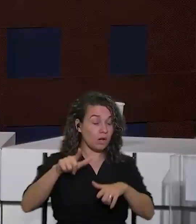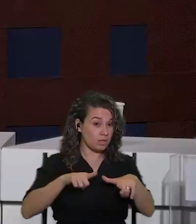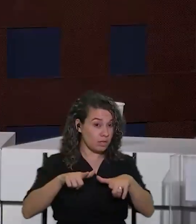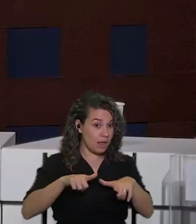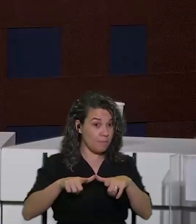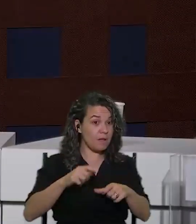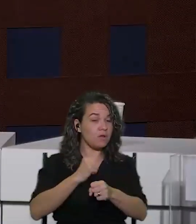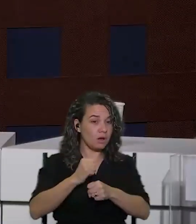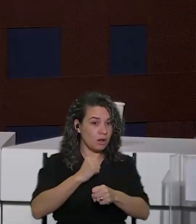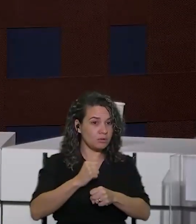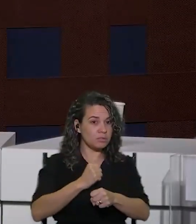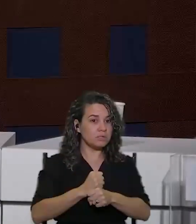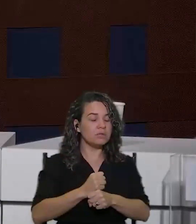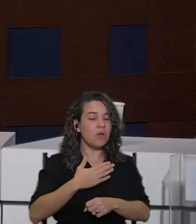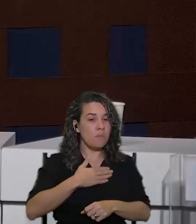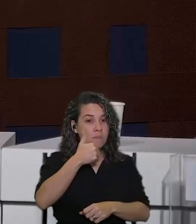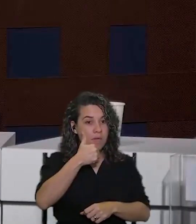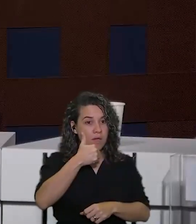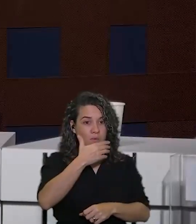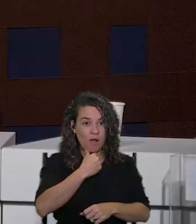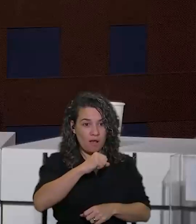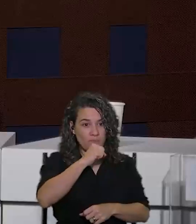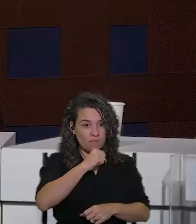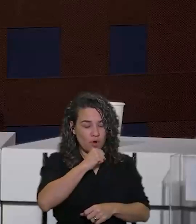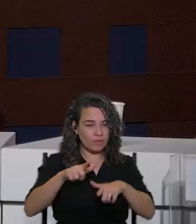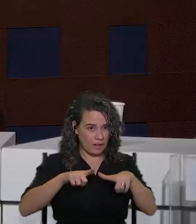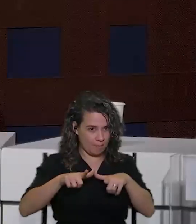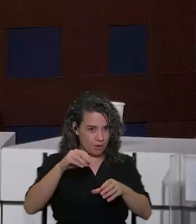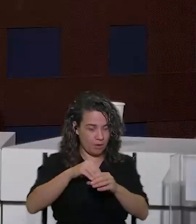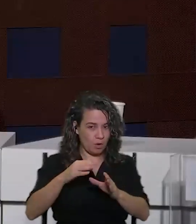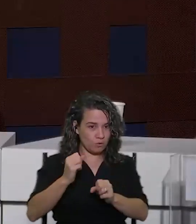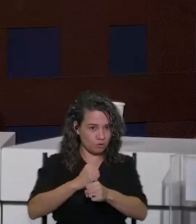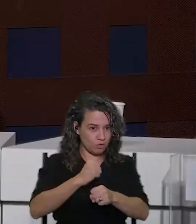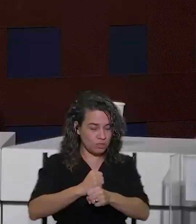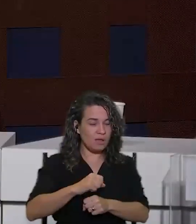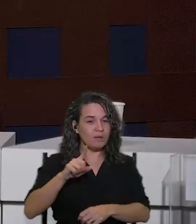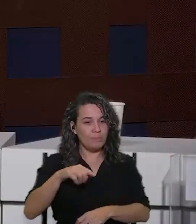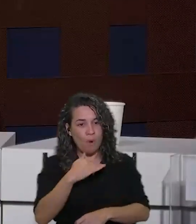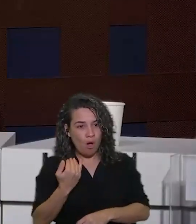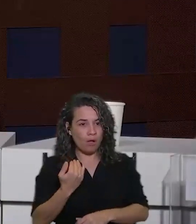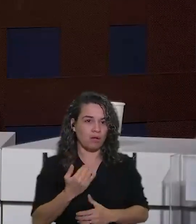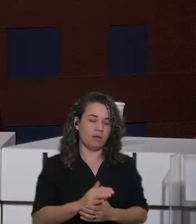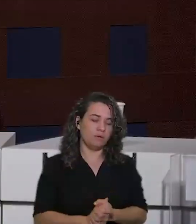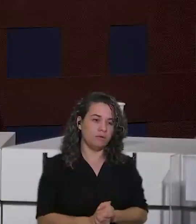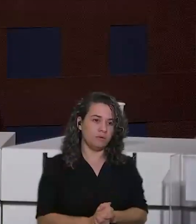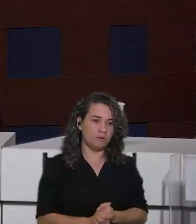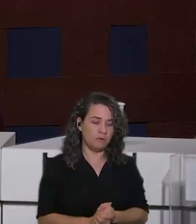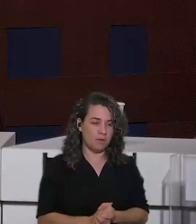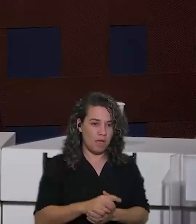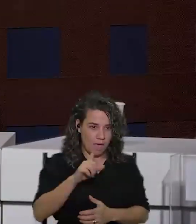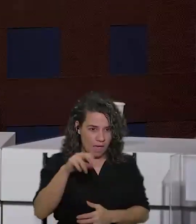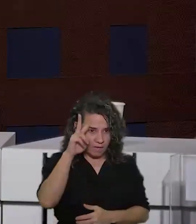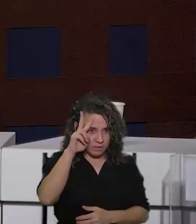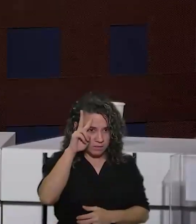morreu no canteiro de obras, logo no começo da cidade. Então, essa história do trabalhador falecido e que foi para lá e deu tudo até